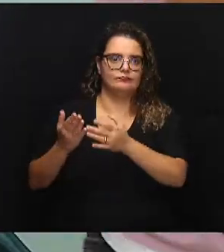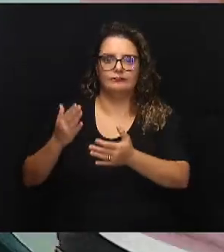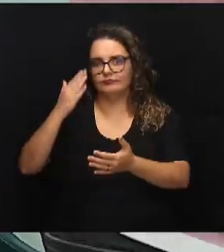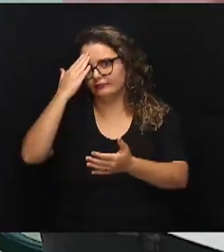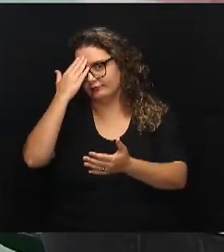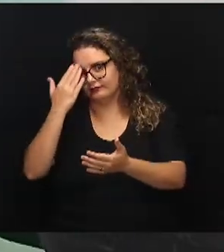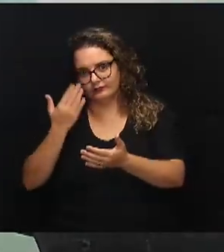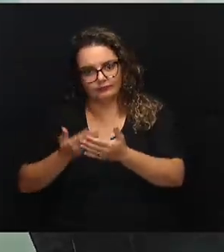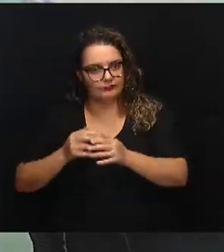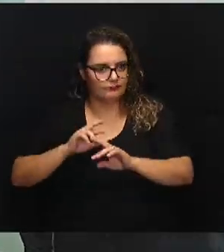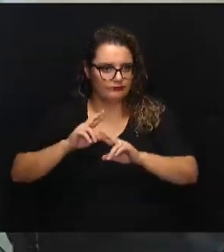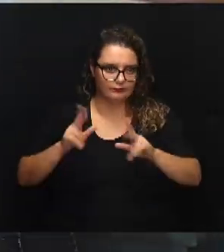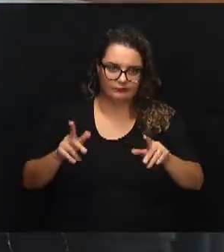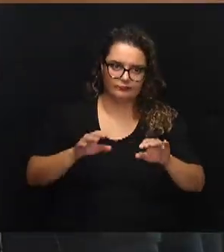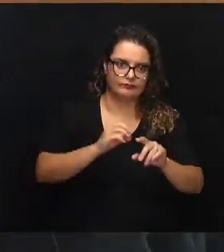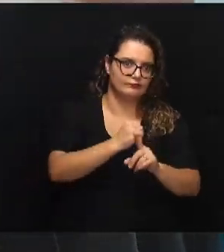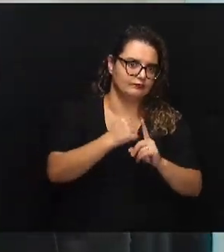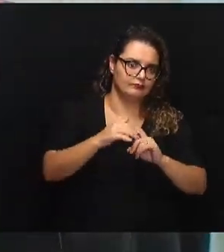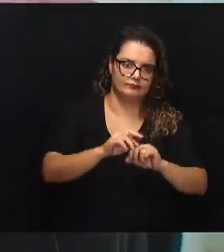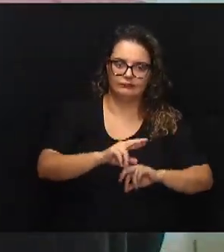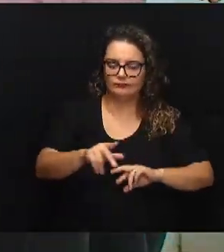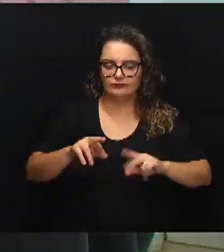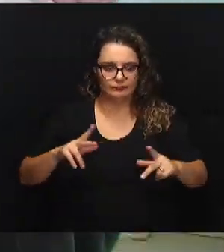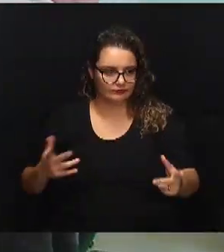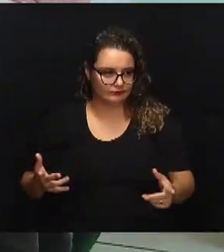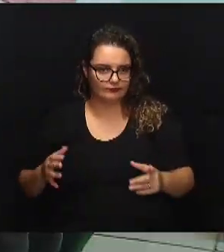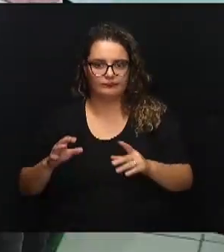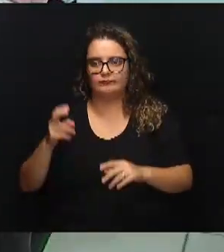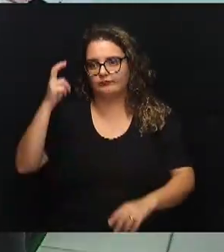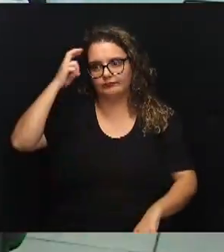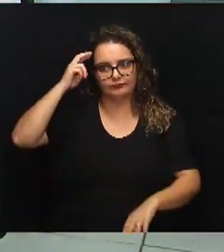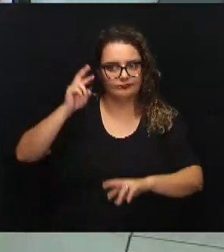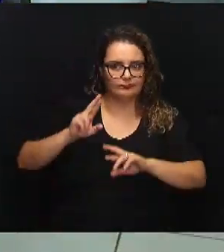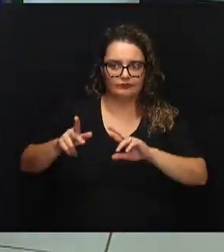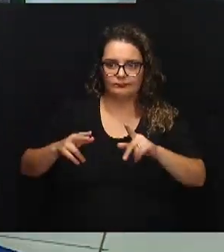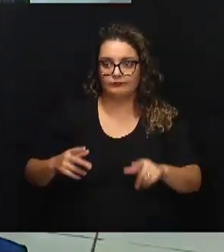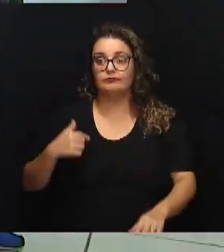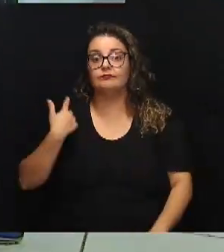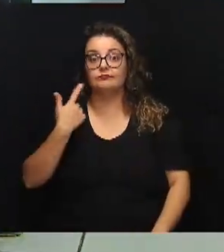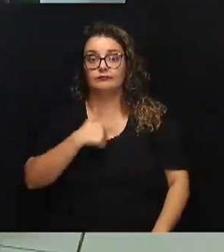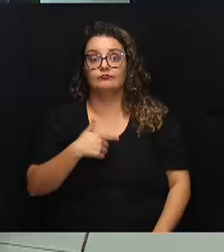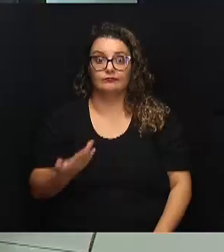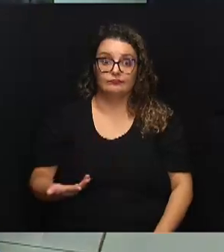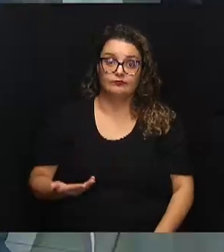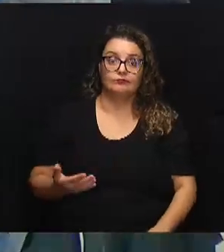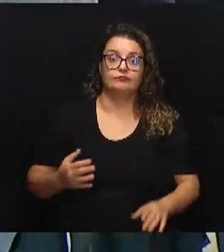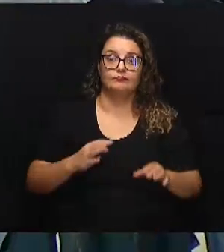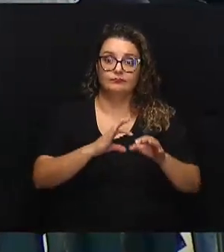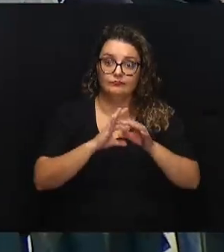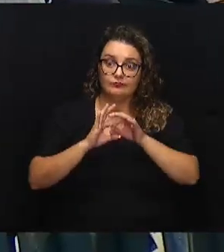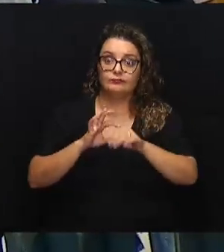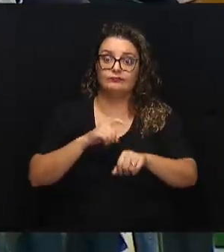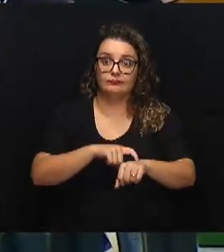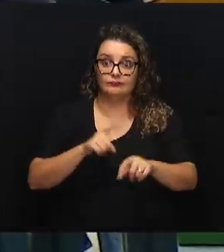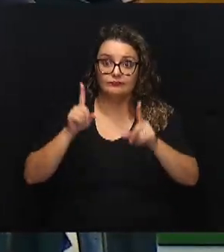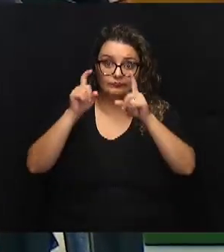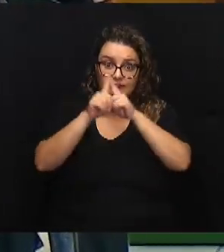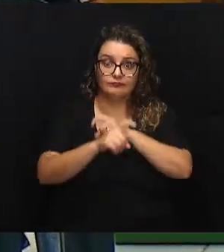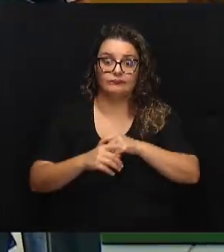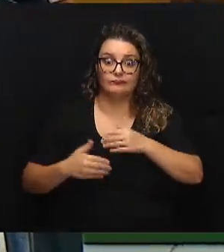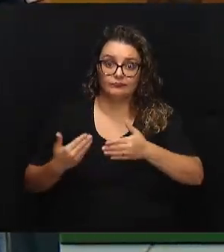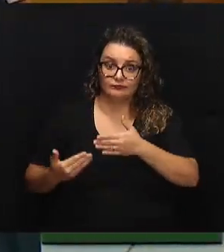de classes sociais diferentes, então a gente tem que se unir nesse momento tão difícil que a gente